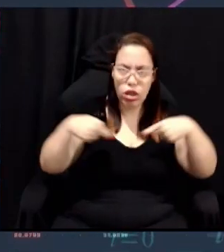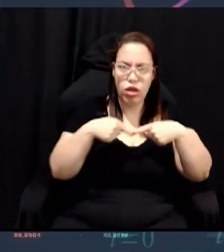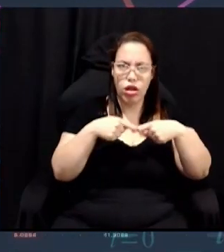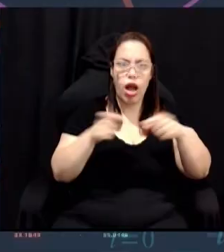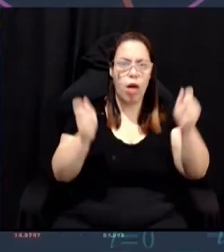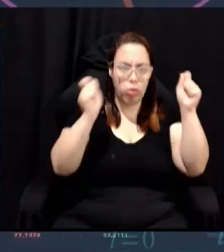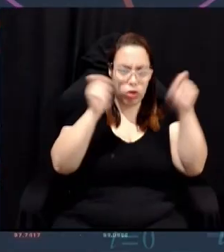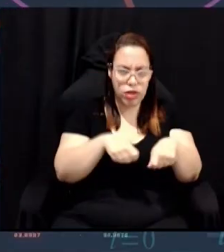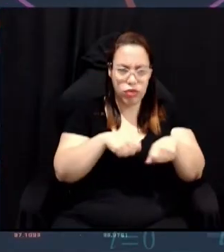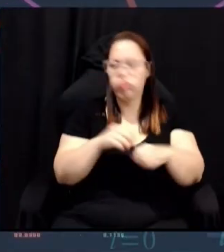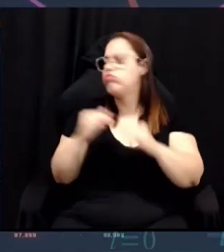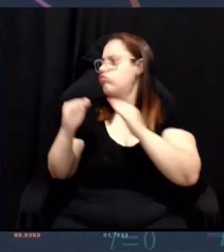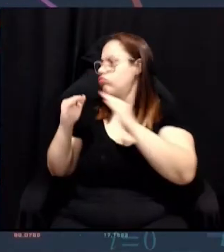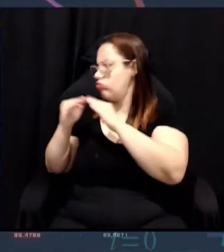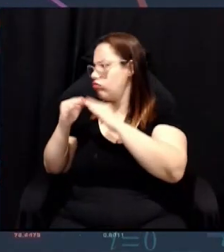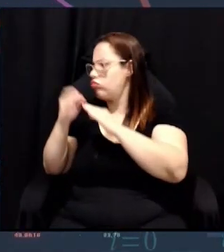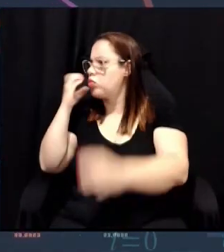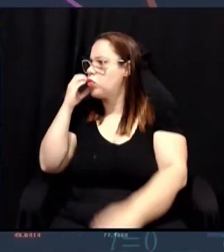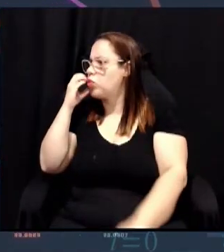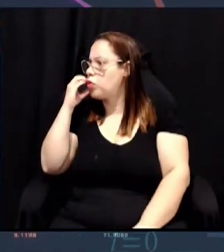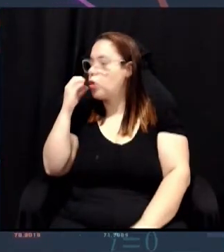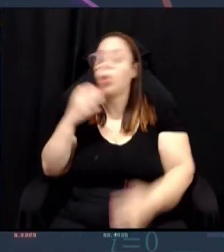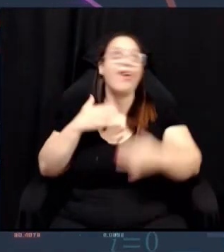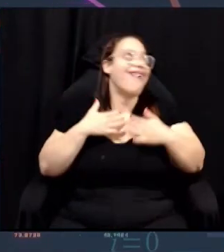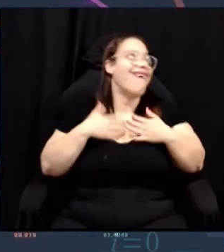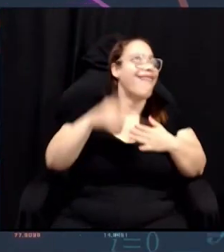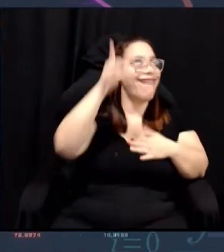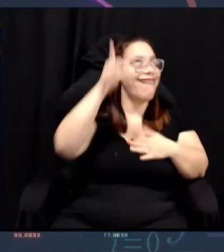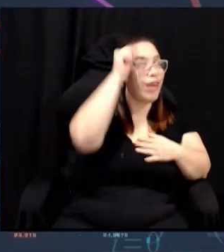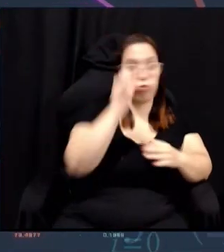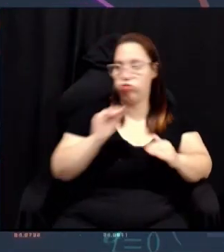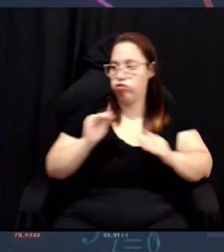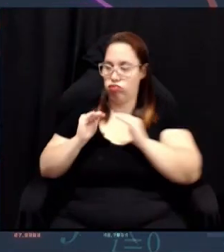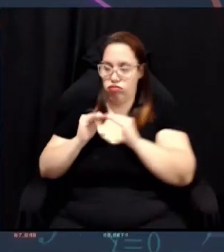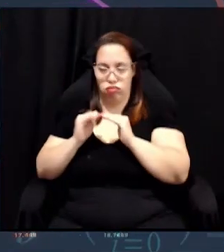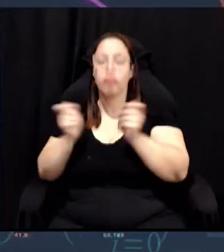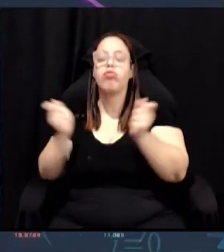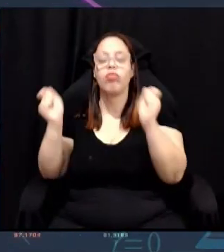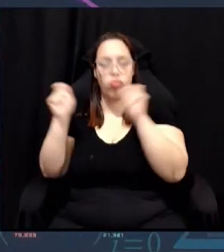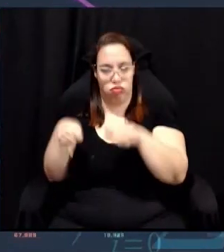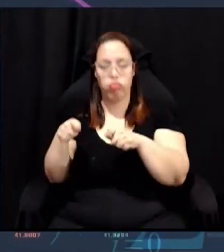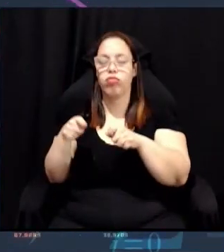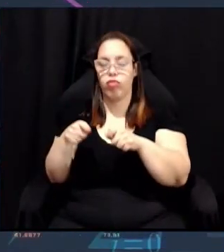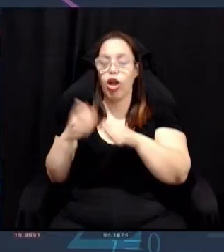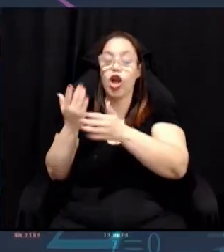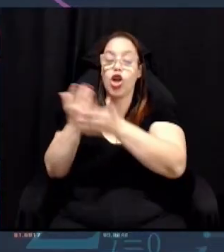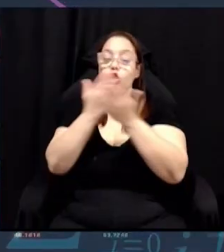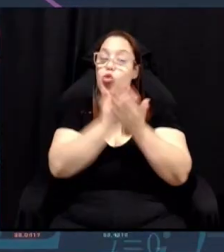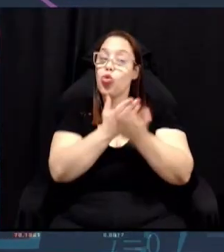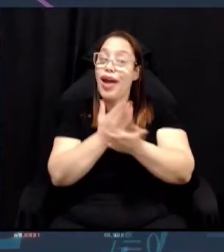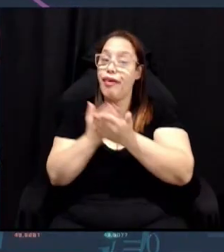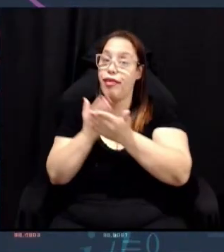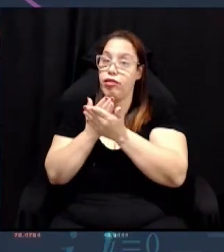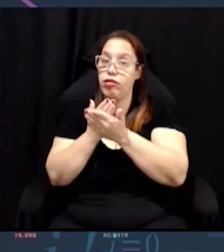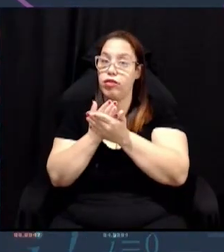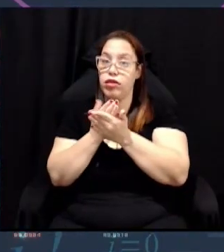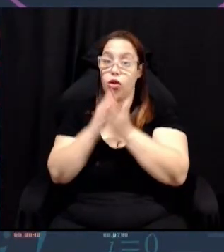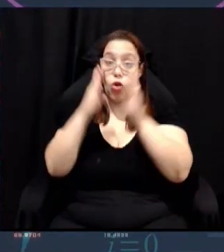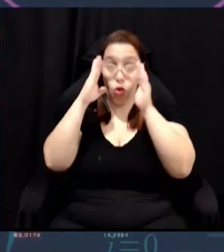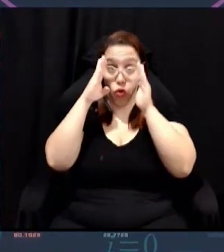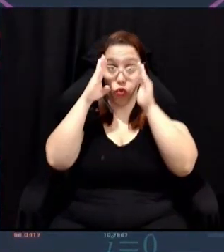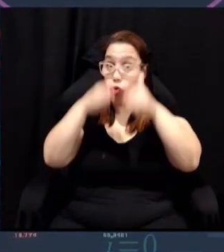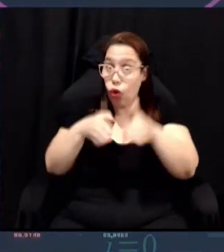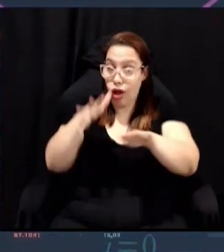Com certeza, André. Pra deixar o pessoal tranquilo lá, Bruno. Com certeza, é possível. Se a gente estudar, se a gente focar na matemática e, claro, a